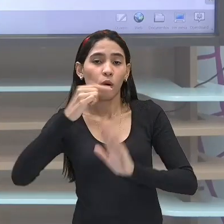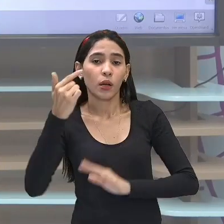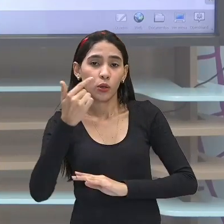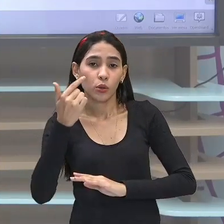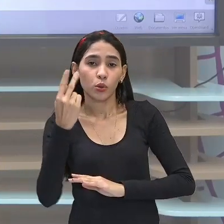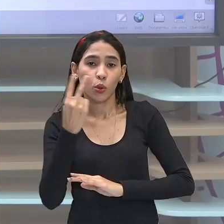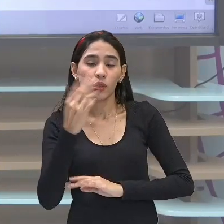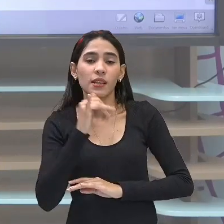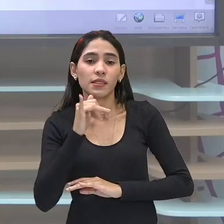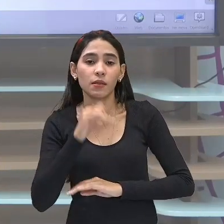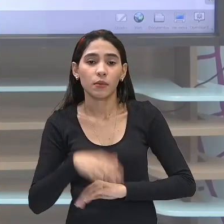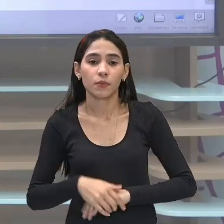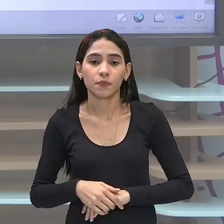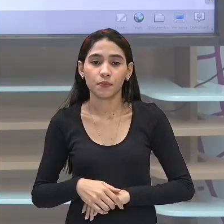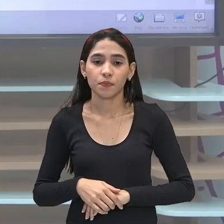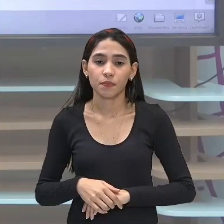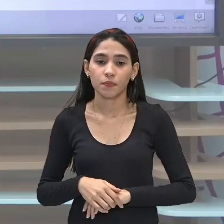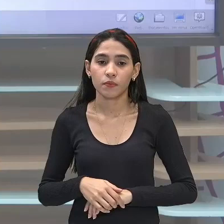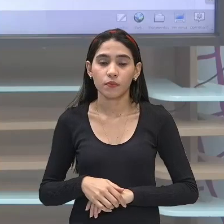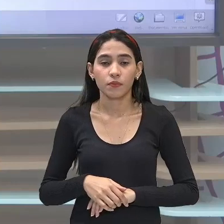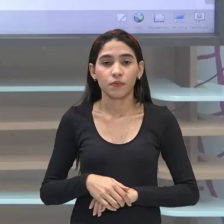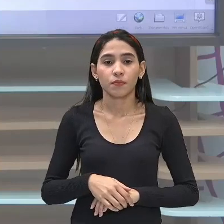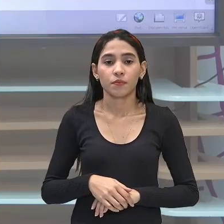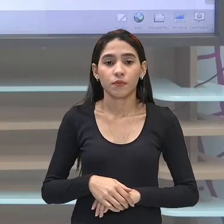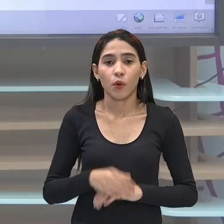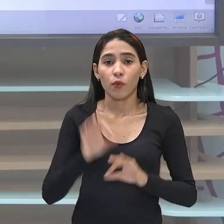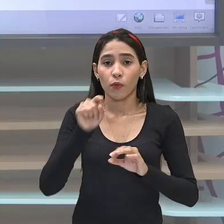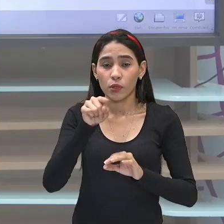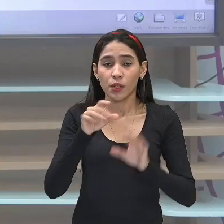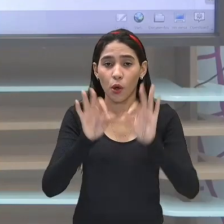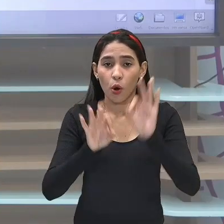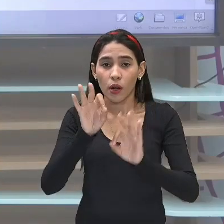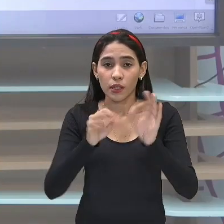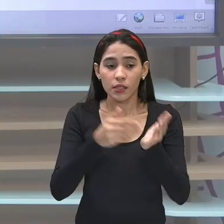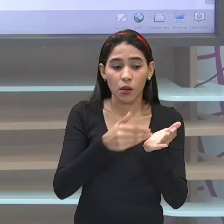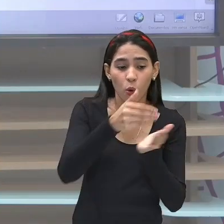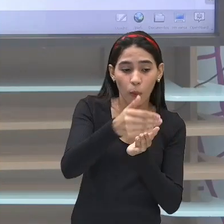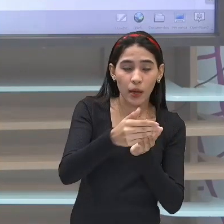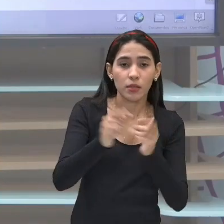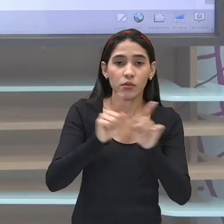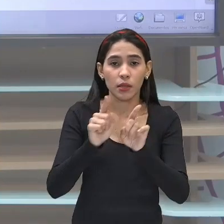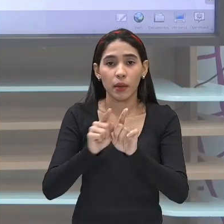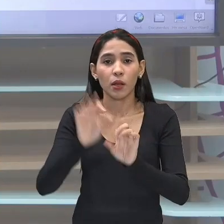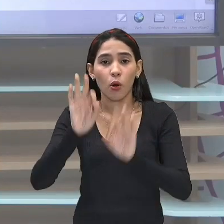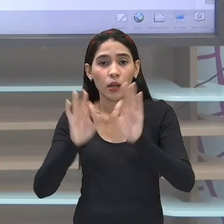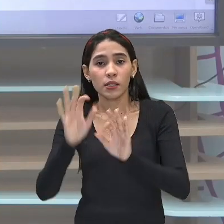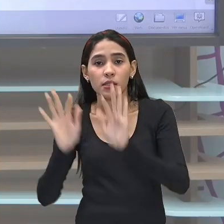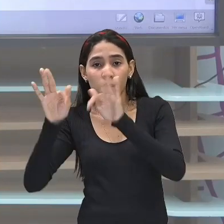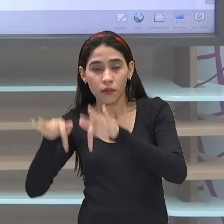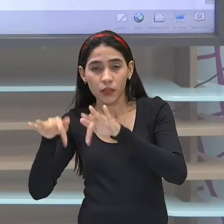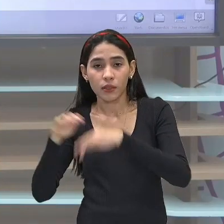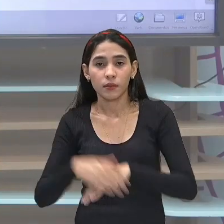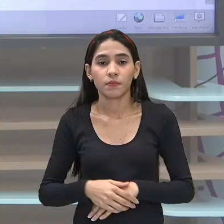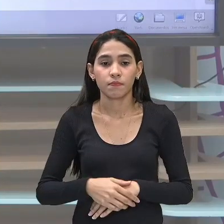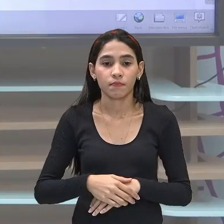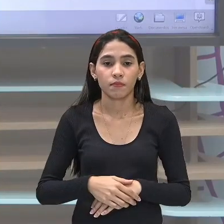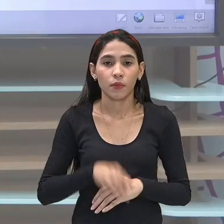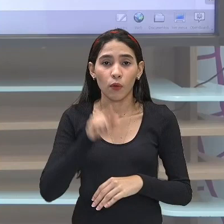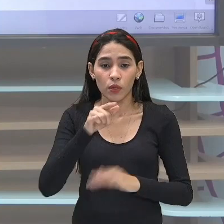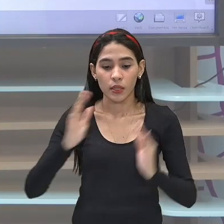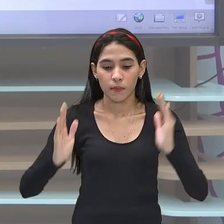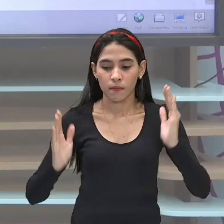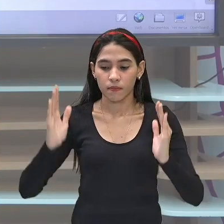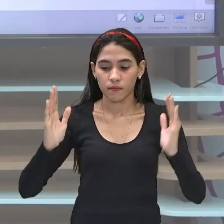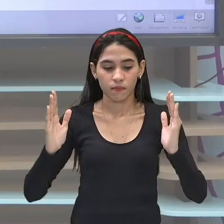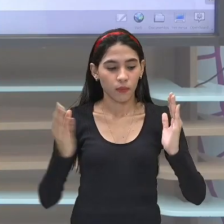delimitar aqui tanto o início quanto o fim. Então, vou formar uma sequência na qual os números precisam